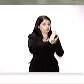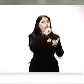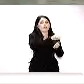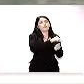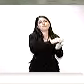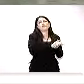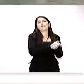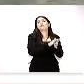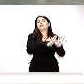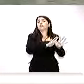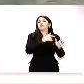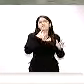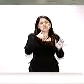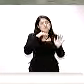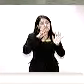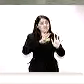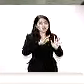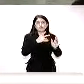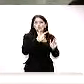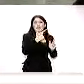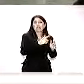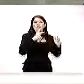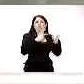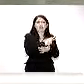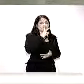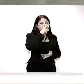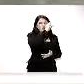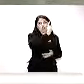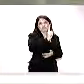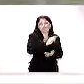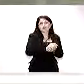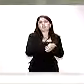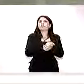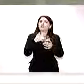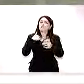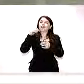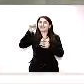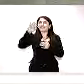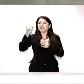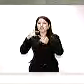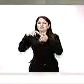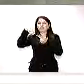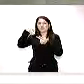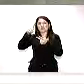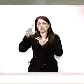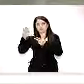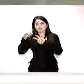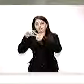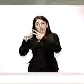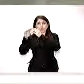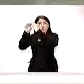constitucional não há irregularidades grandes Acompanho a casa pela julgamento de regular das contas em